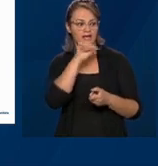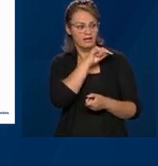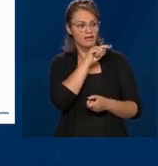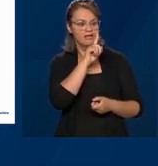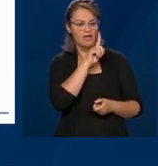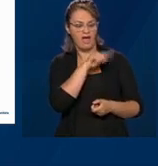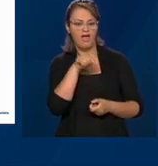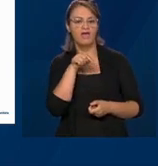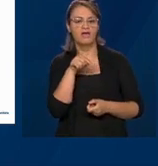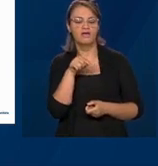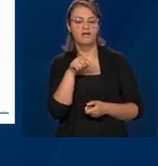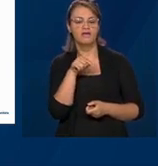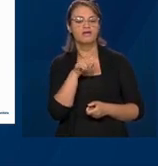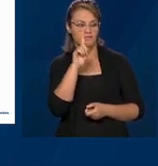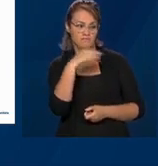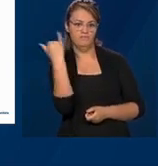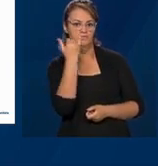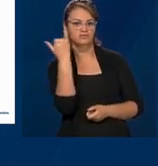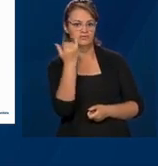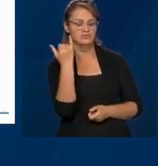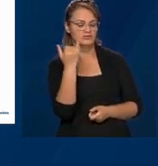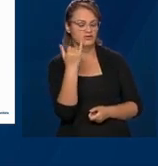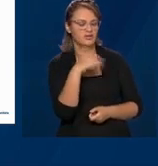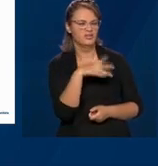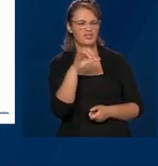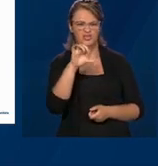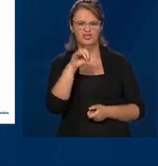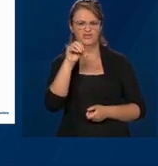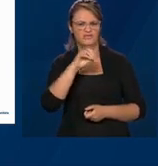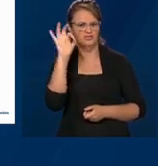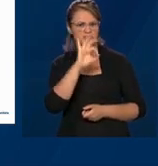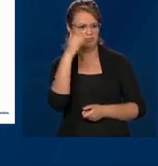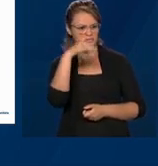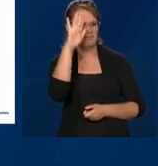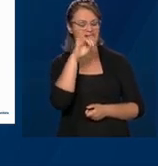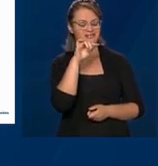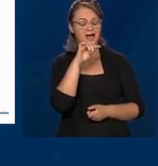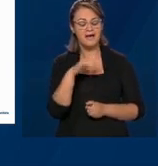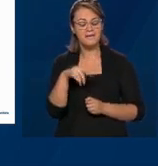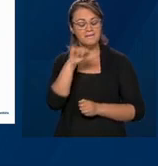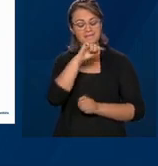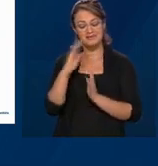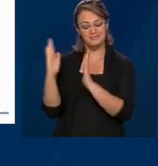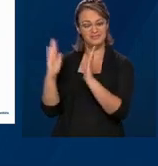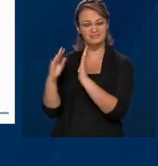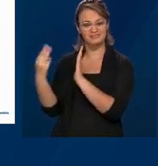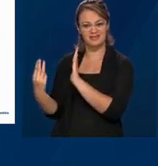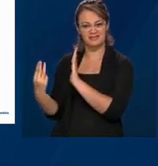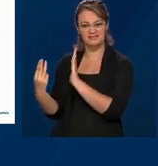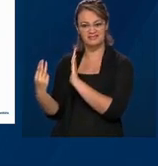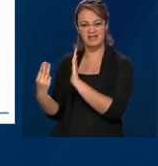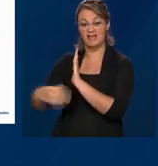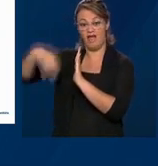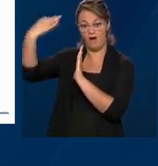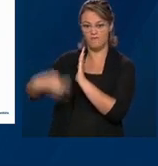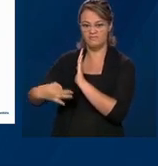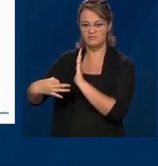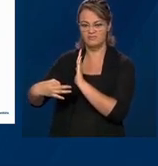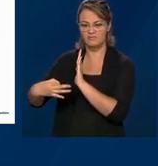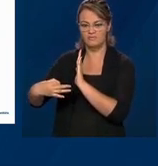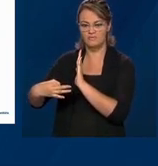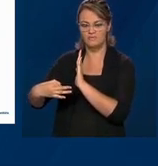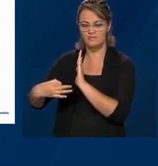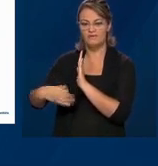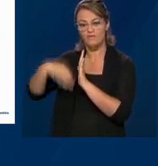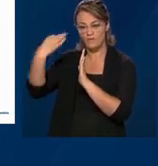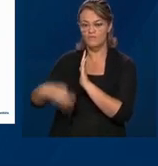bastante importante, mais de 90%, mas na fase 3, que é a fase confirmatória, que é a fase